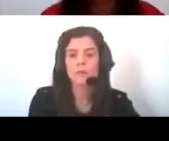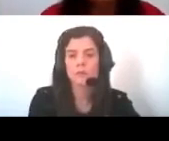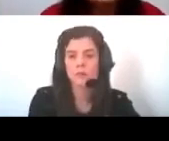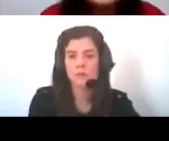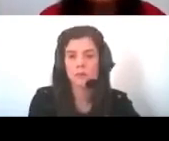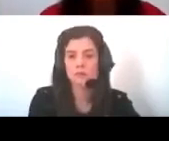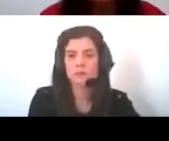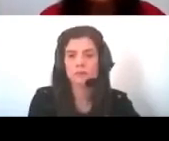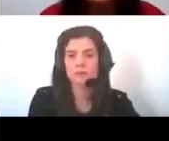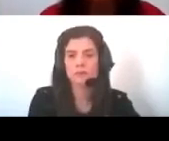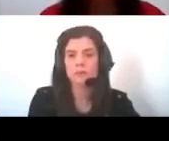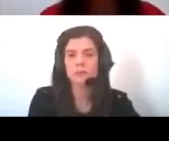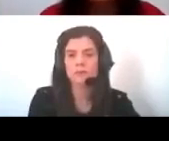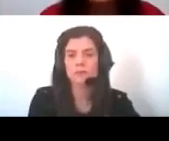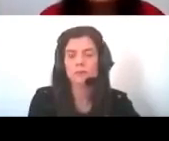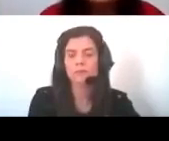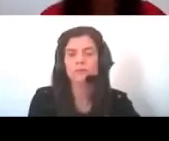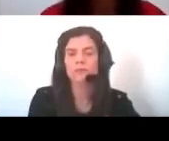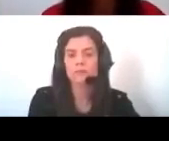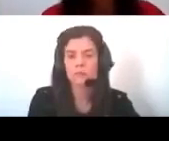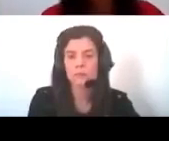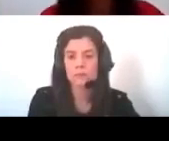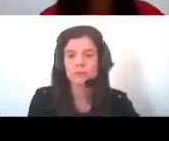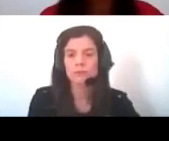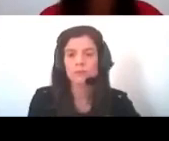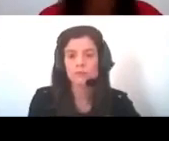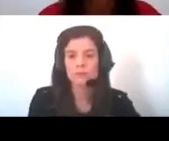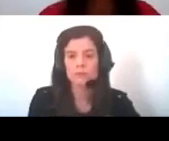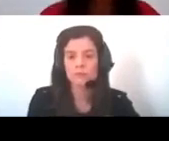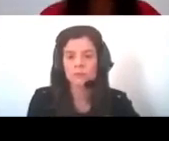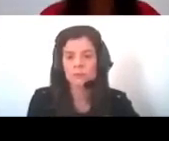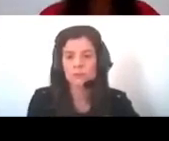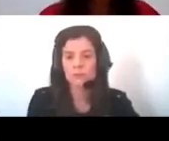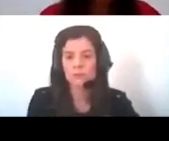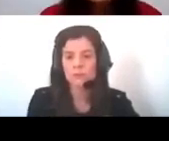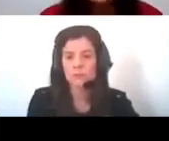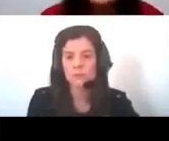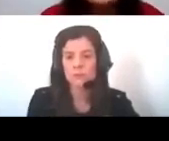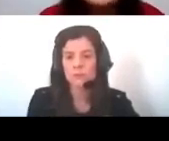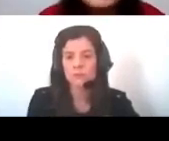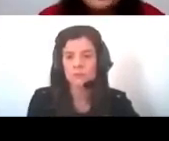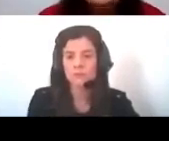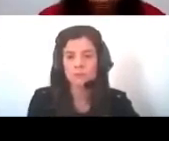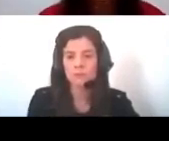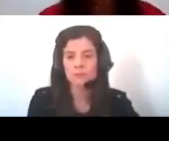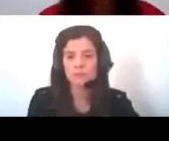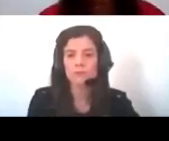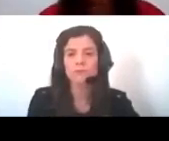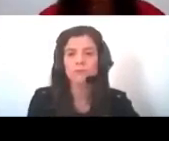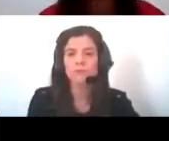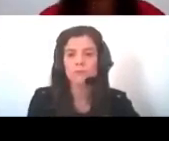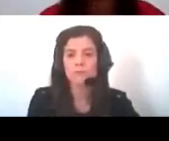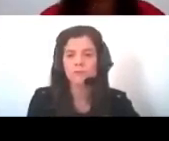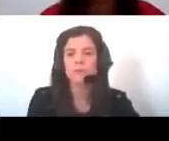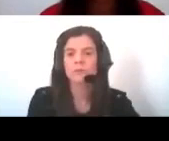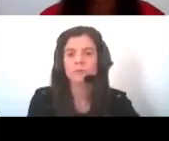conta com o Departamento de Comunicação e Documentação, que é responsável pela publicação do Diário Oficial. E também